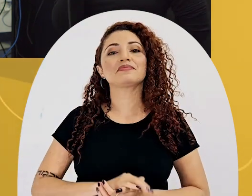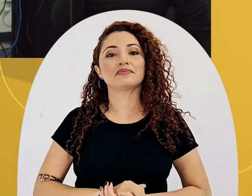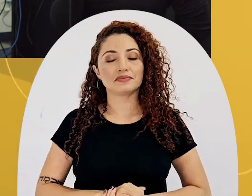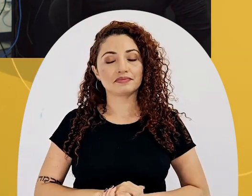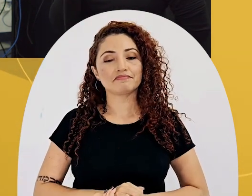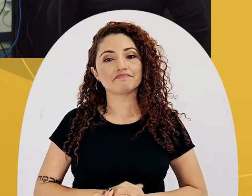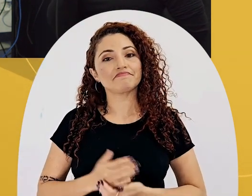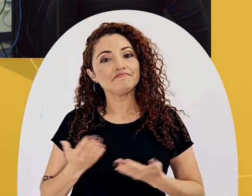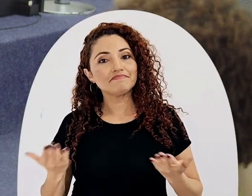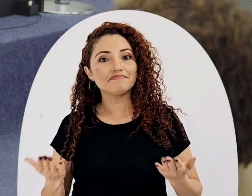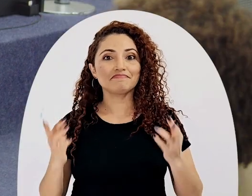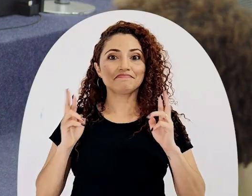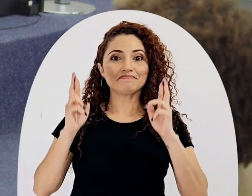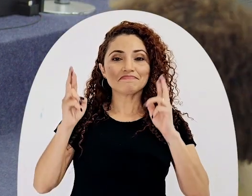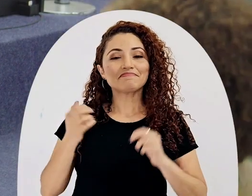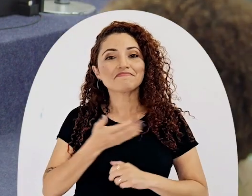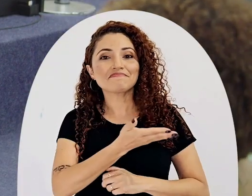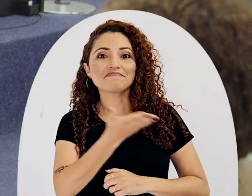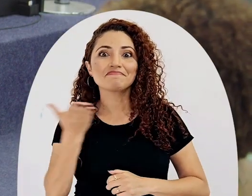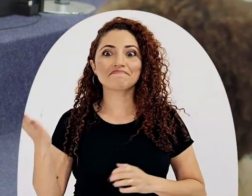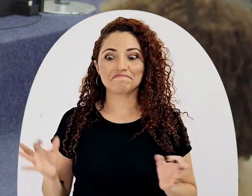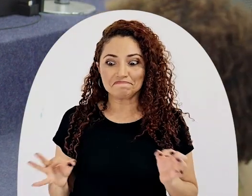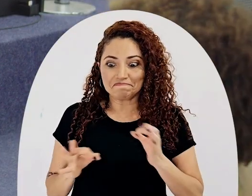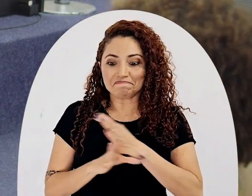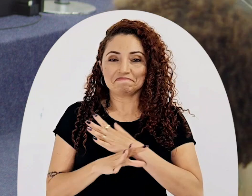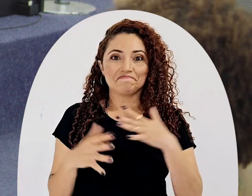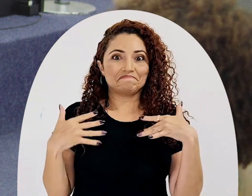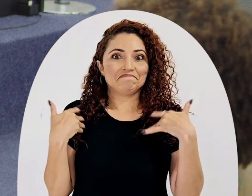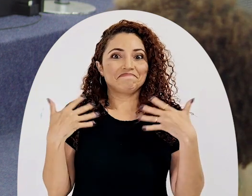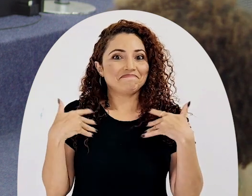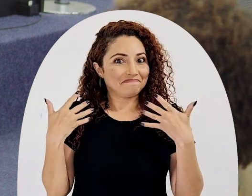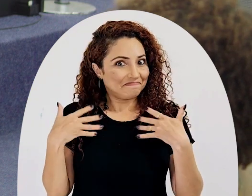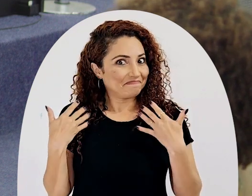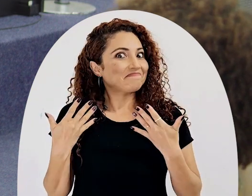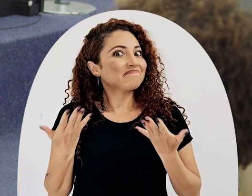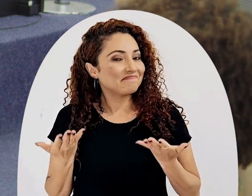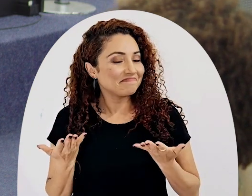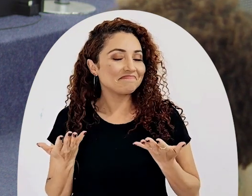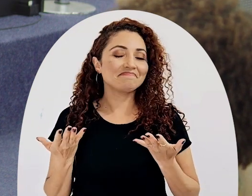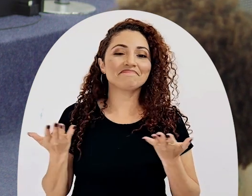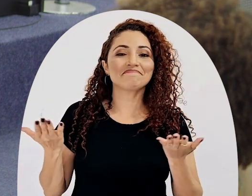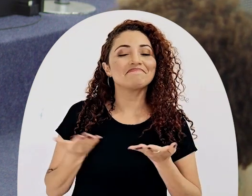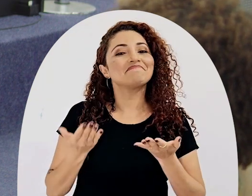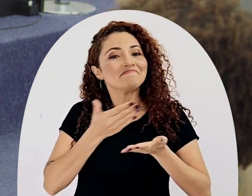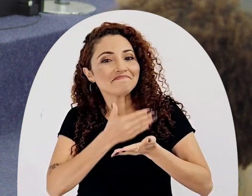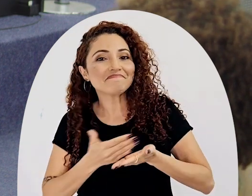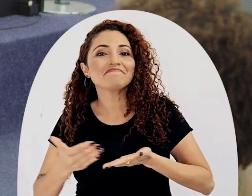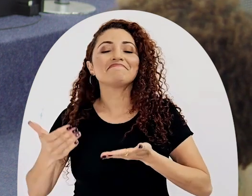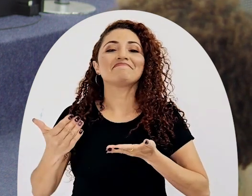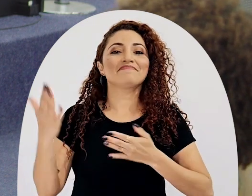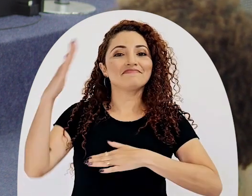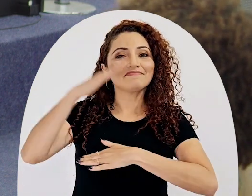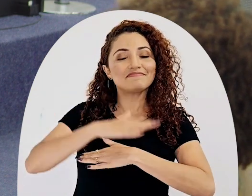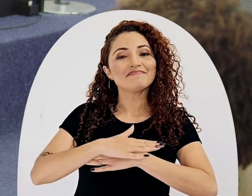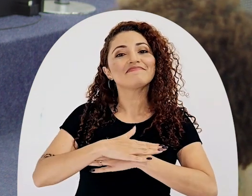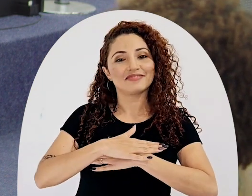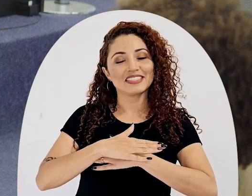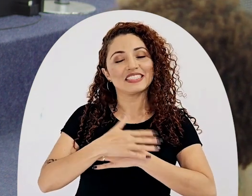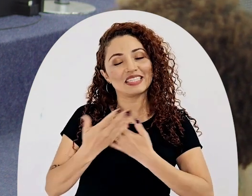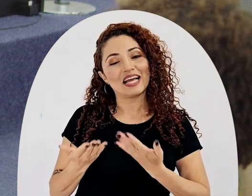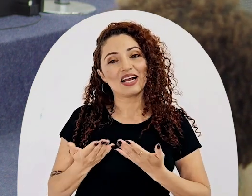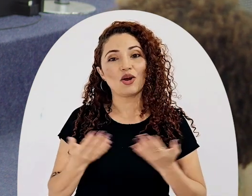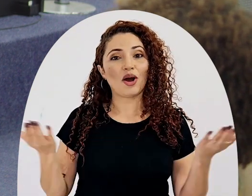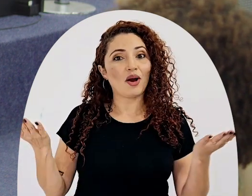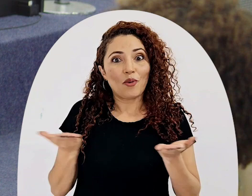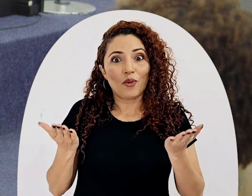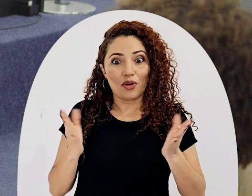espero que vocês estejam aí dispostos e animados para a gente iniciar essa tarde de hoje e encerrar o ciclo, né? Essa é a